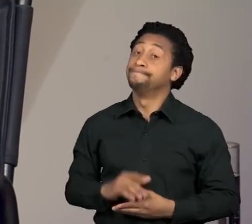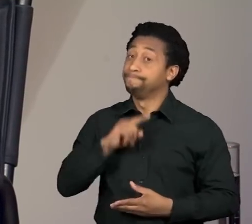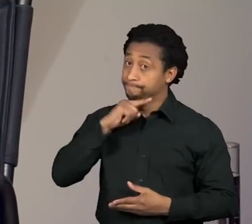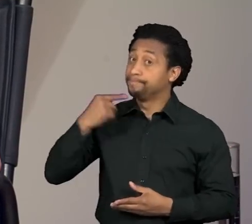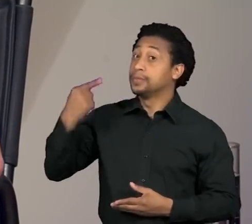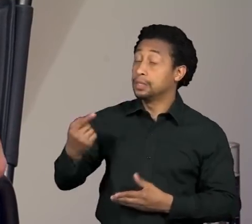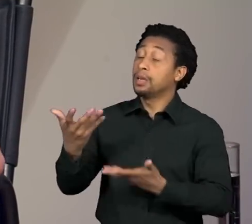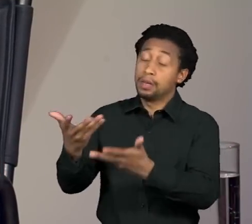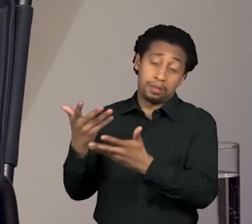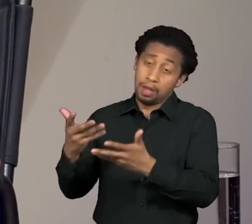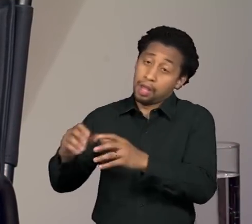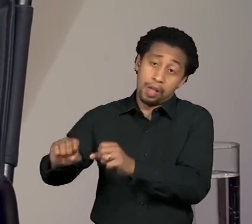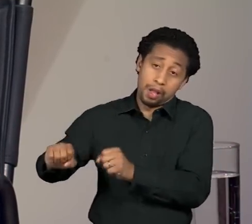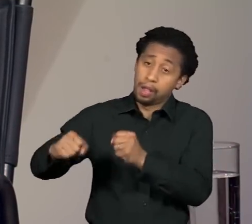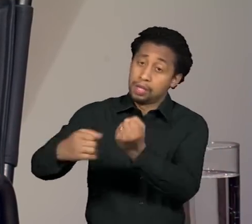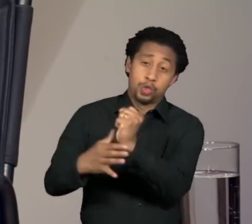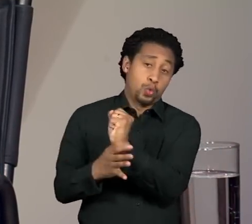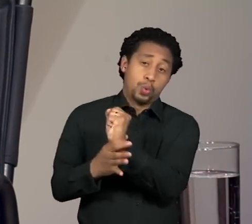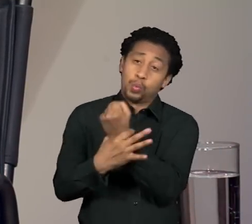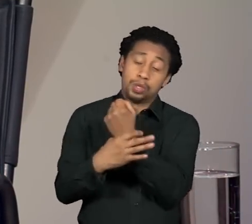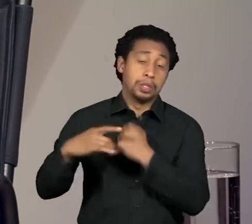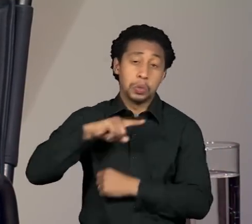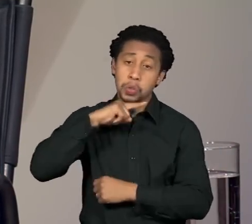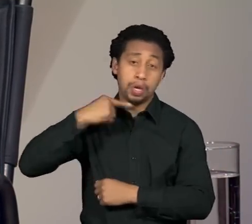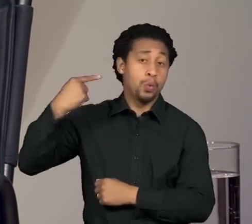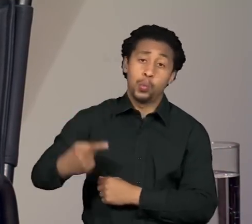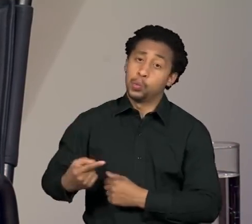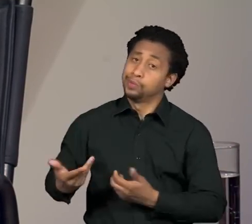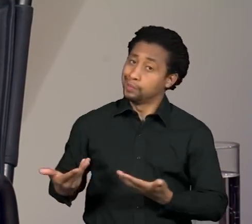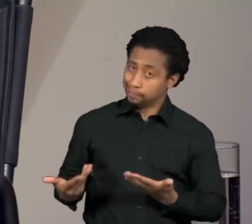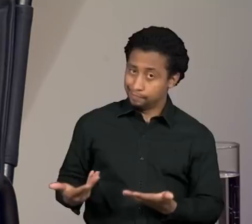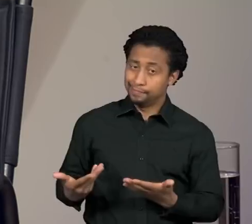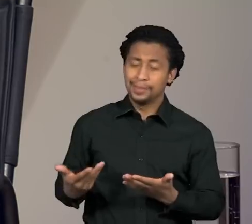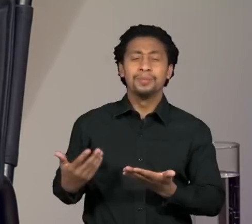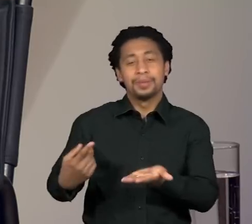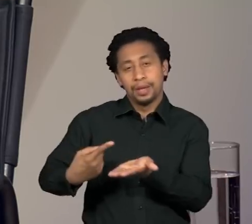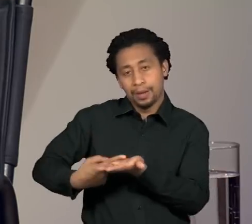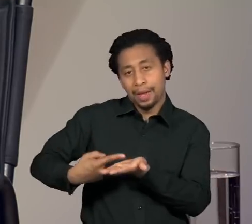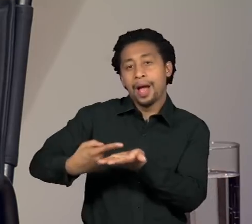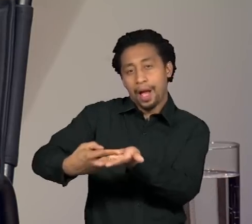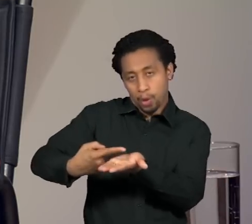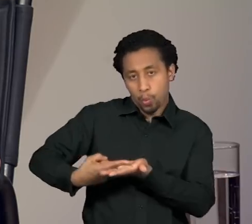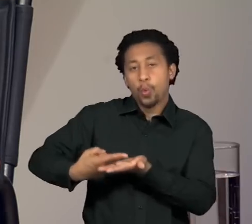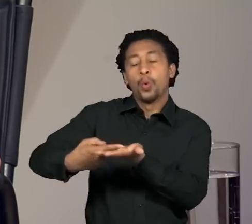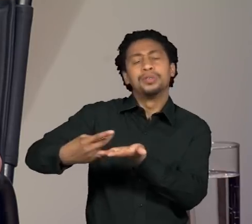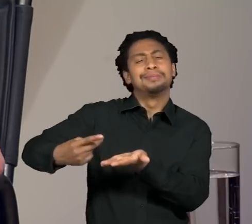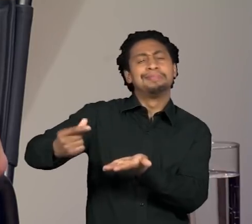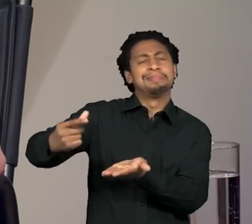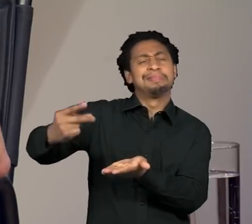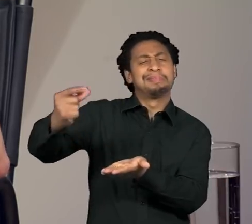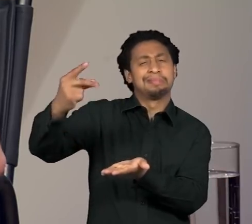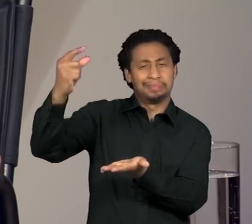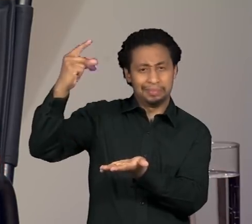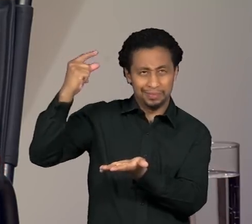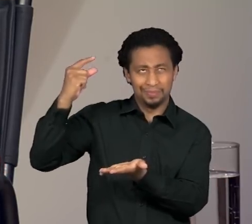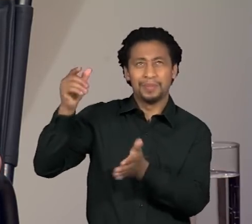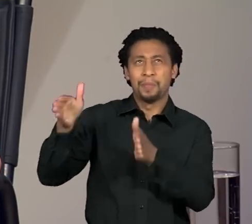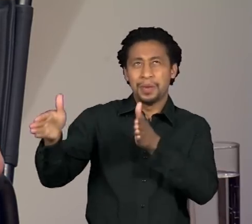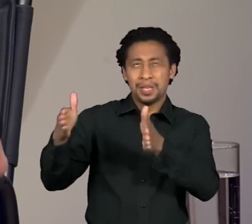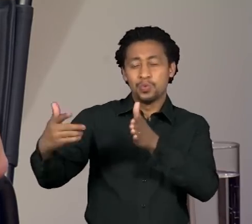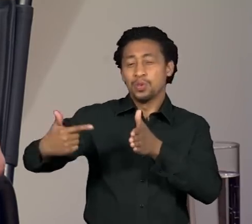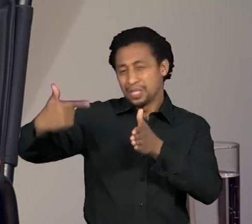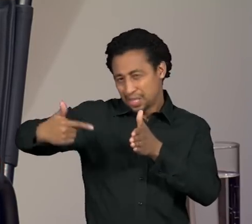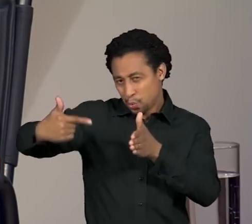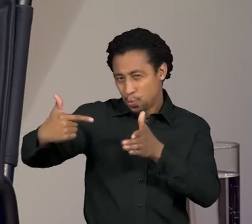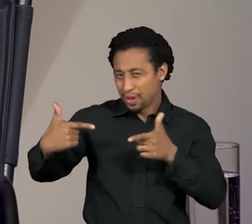gente tem que entender toda essa situação também como um rompimento dos acordos diplomáticos que foram feitos no final da Segunda Guerra